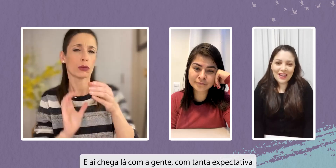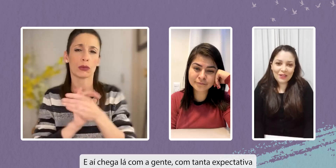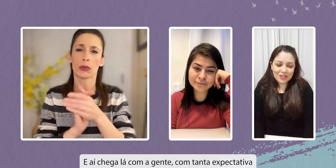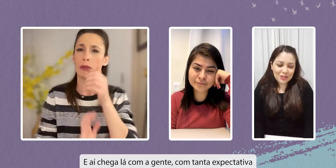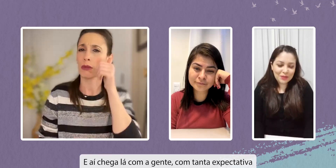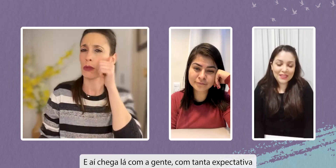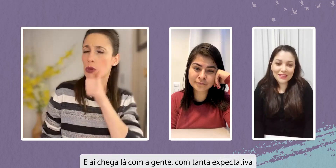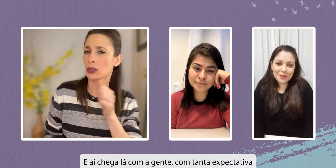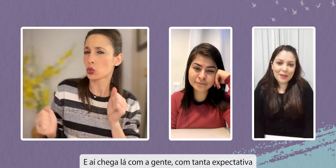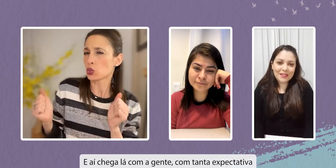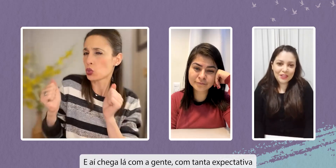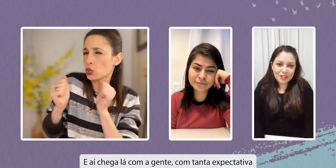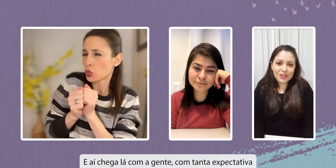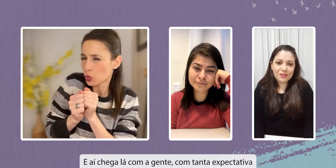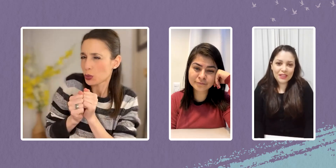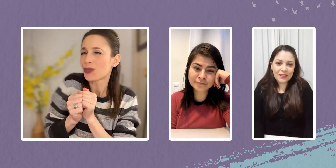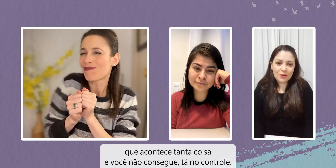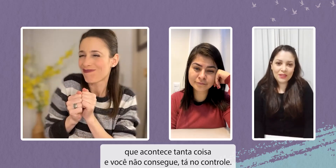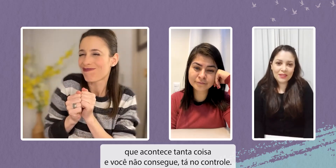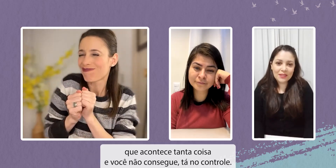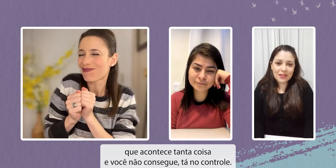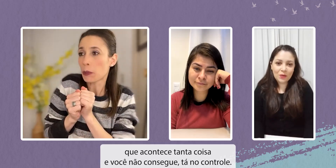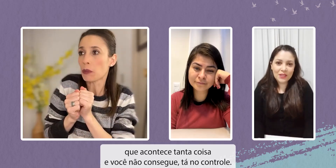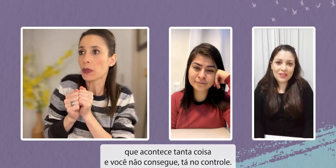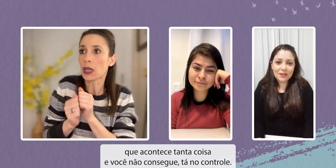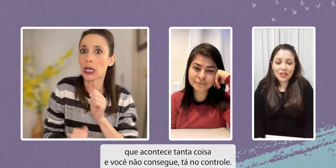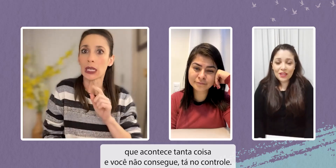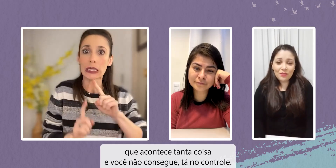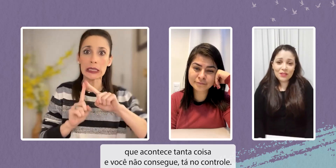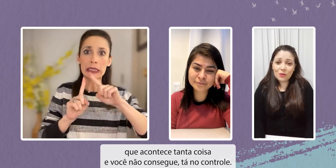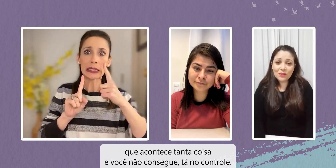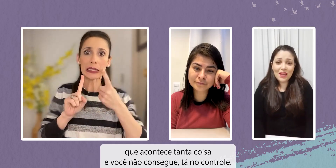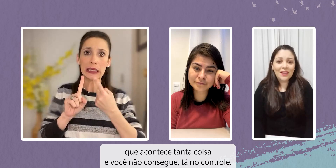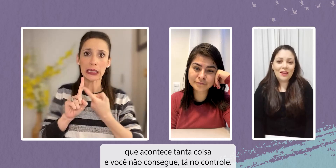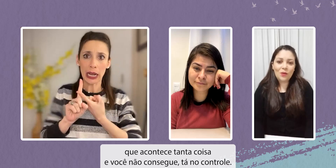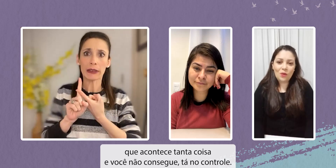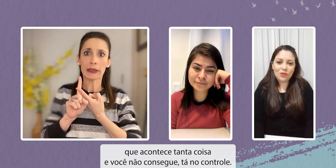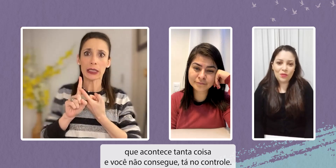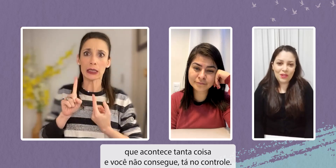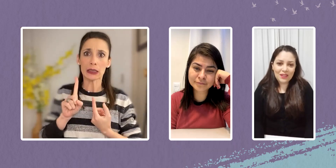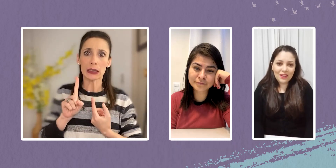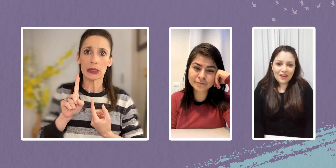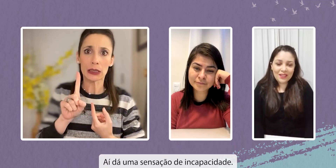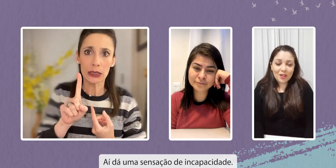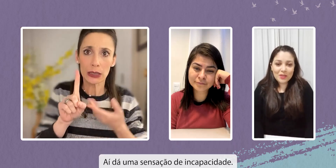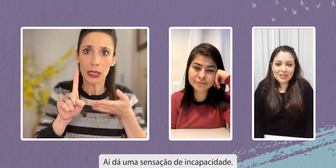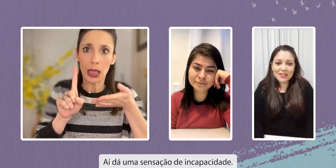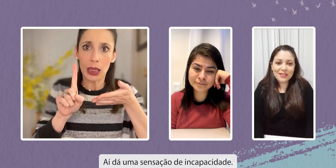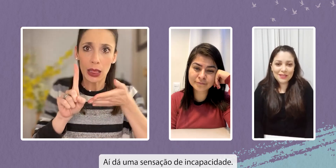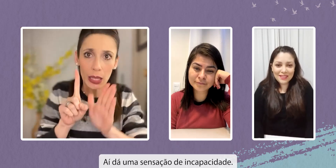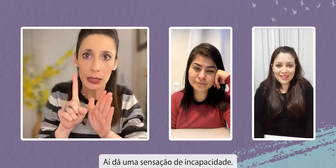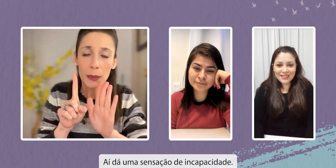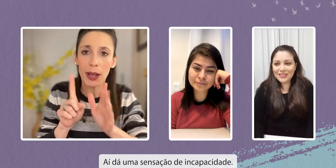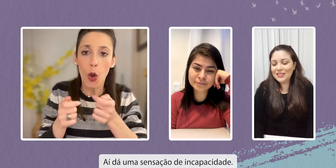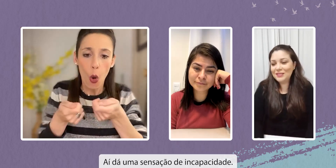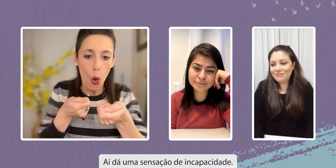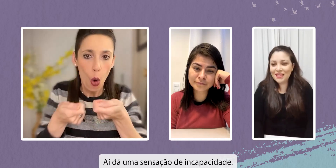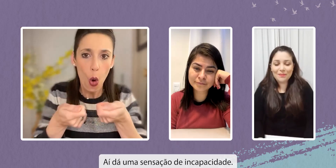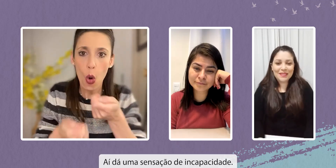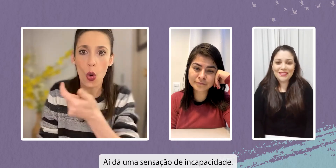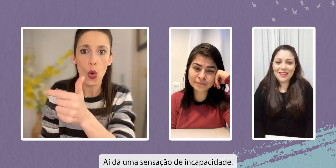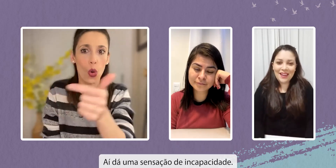aí chega lá com a gente com tanta expectativa, né? E acontece tanta coisa e você não consegue estar no controle. Aí dá uma sensação assim